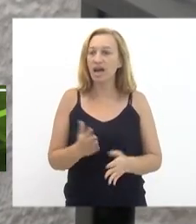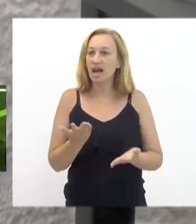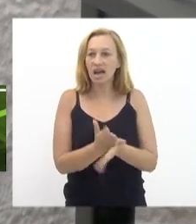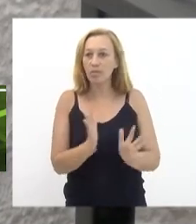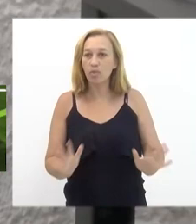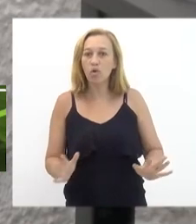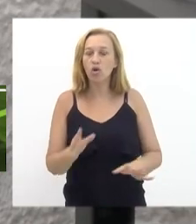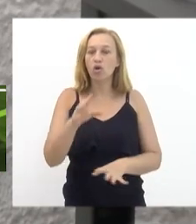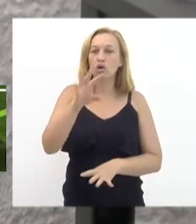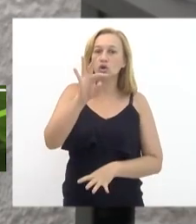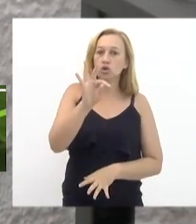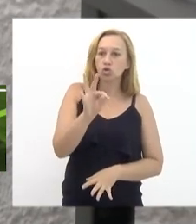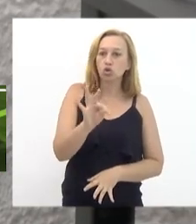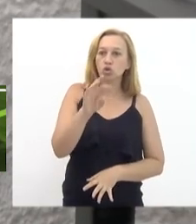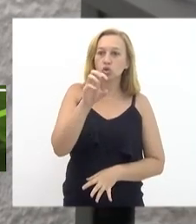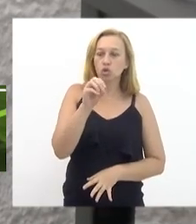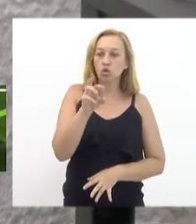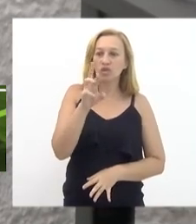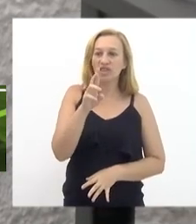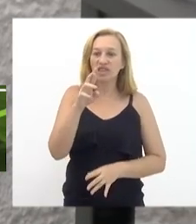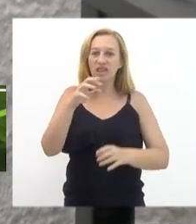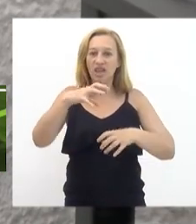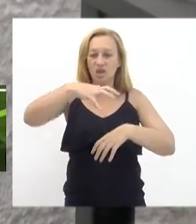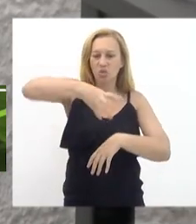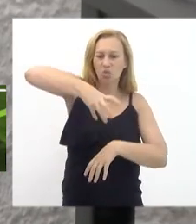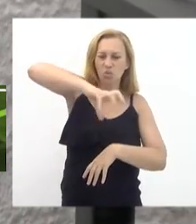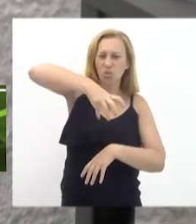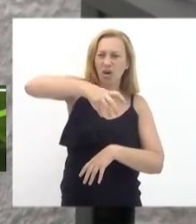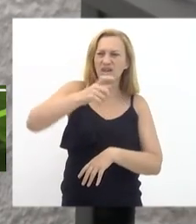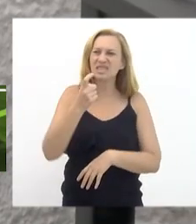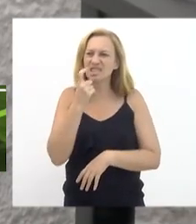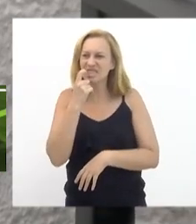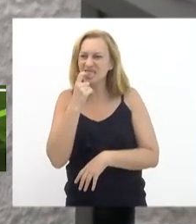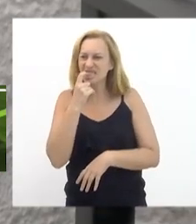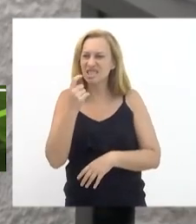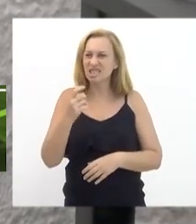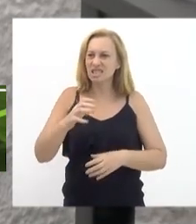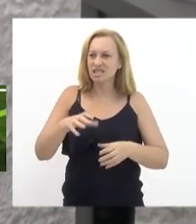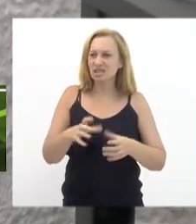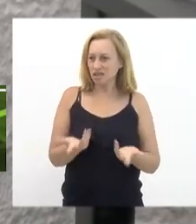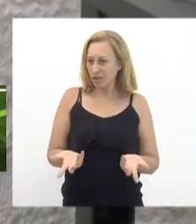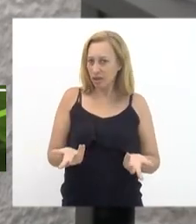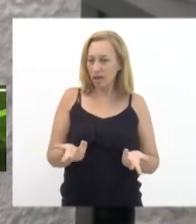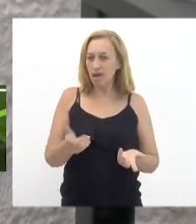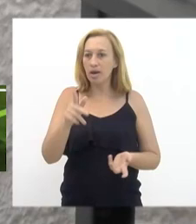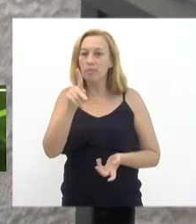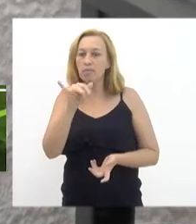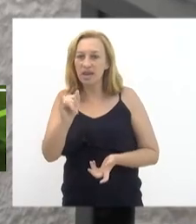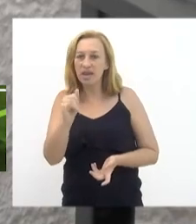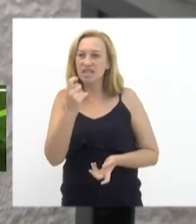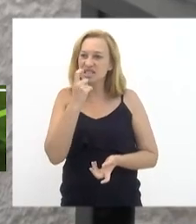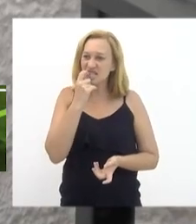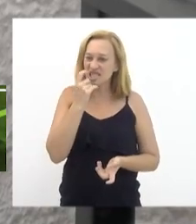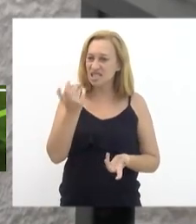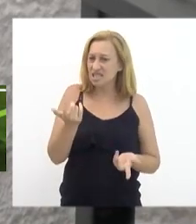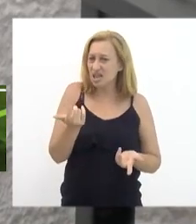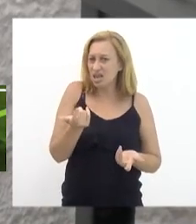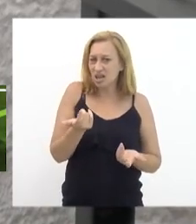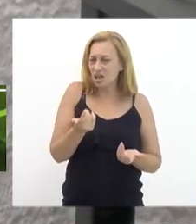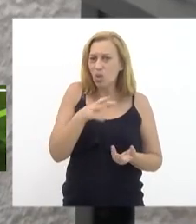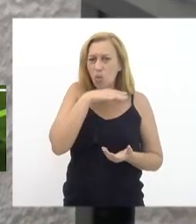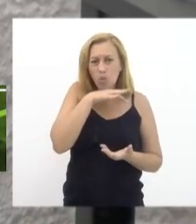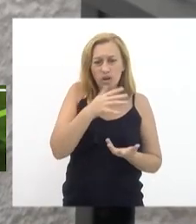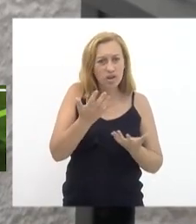torneira e claro baixo porque você tá dando uma coisa que daqui a pouco você vai em vez de você tá distribuindo renda você não for tá arrumando problema